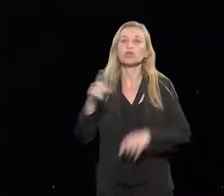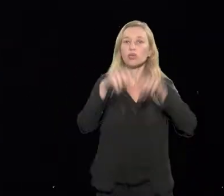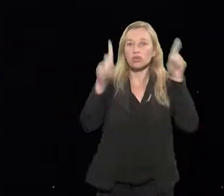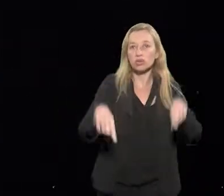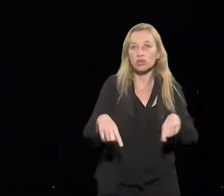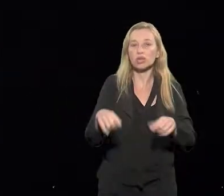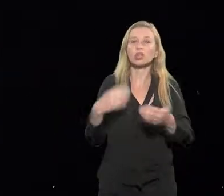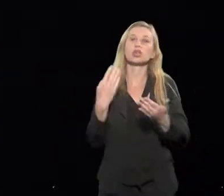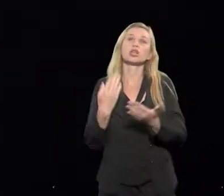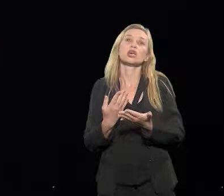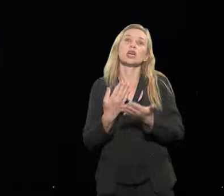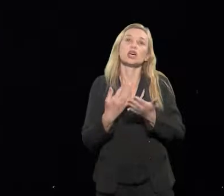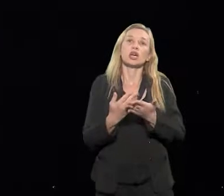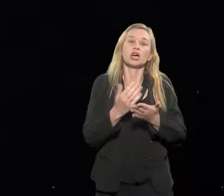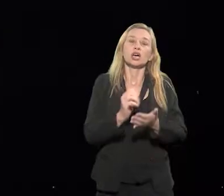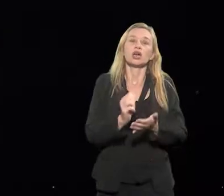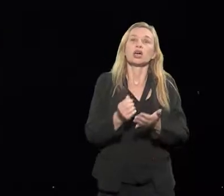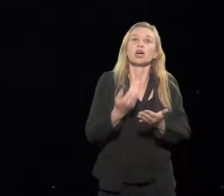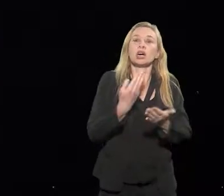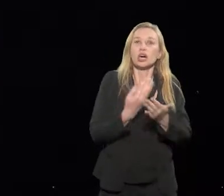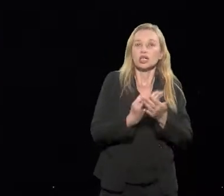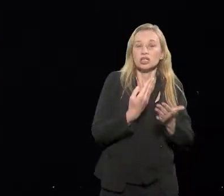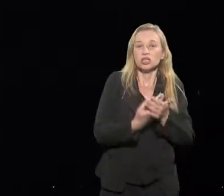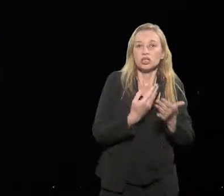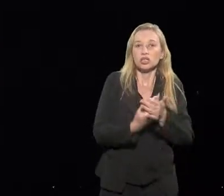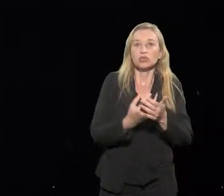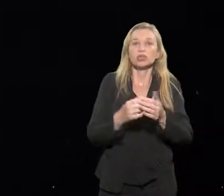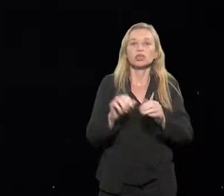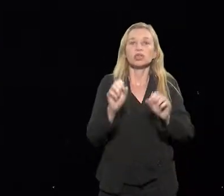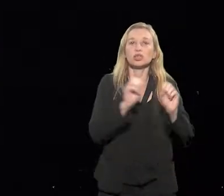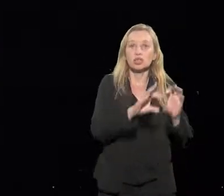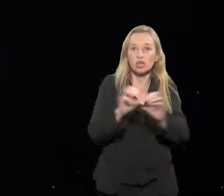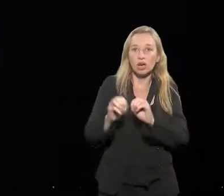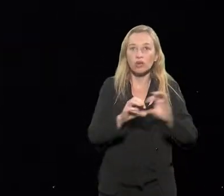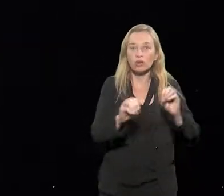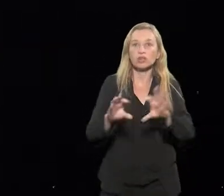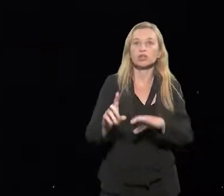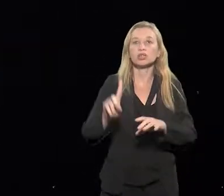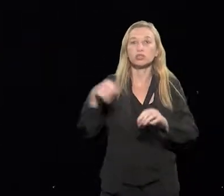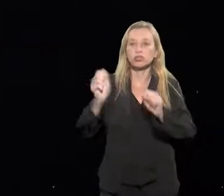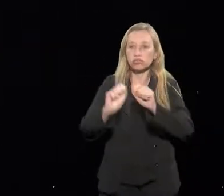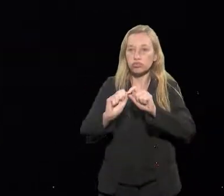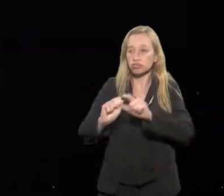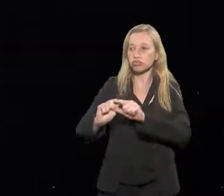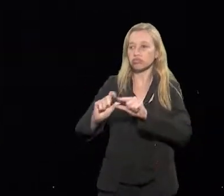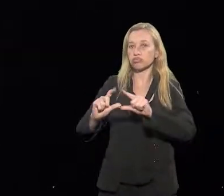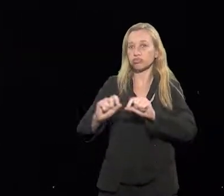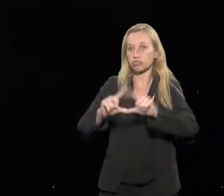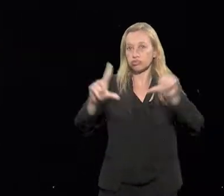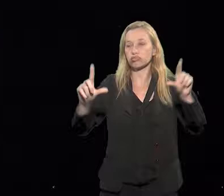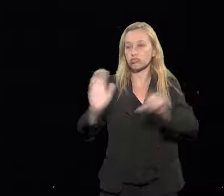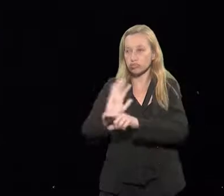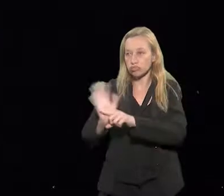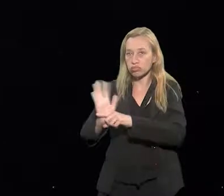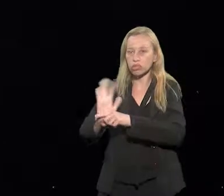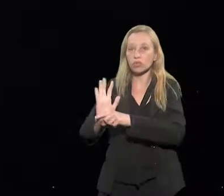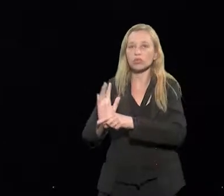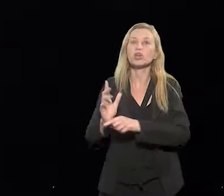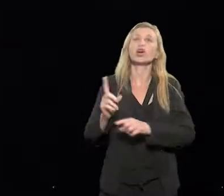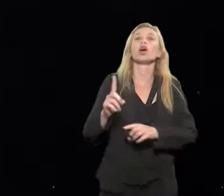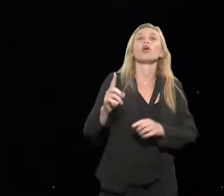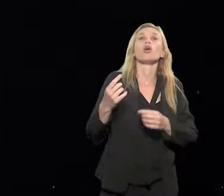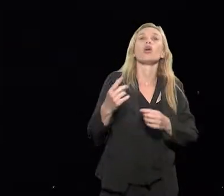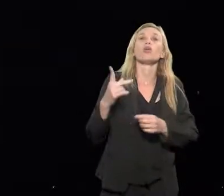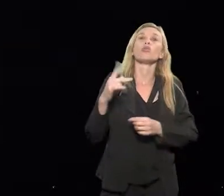funcionário, assistiu a aulas como ouvinte e se formou no curso de cinema, que lhe abriu os horizontes para se tornar